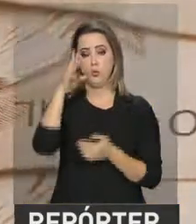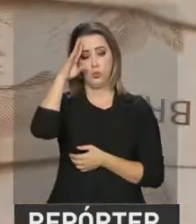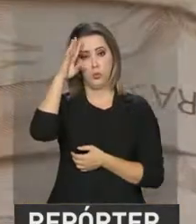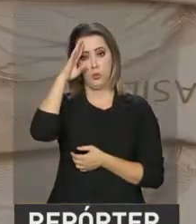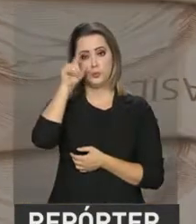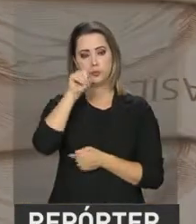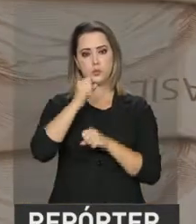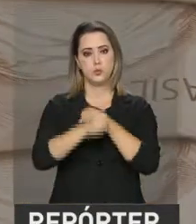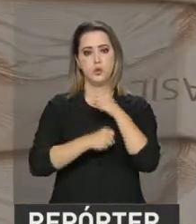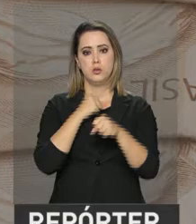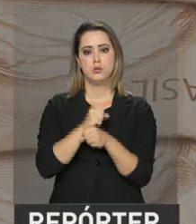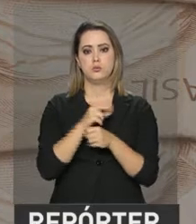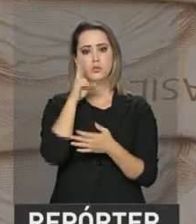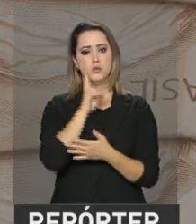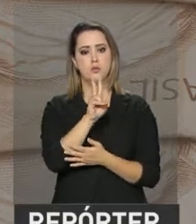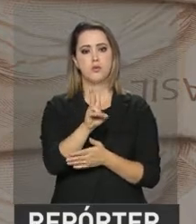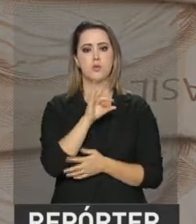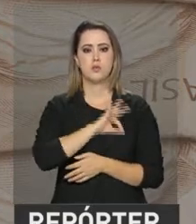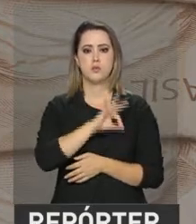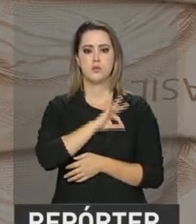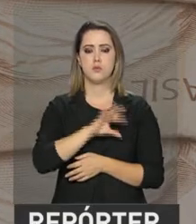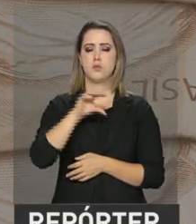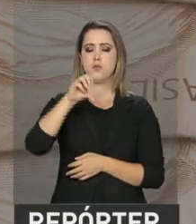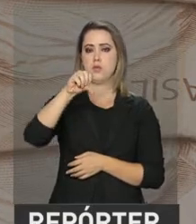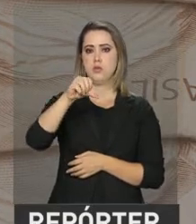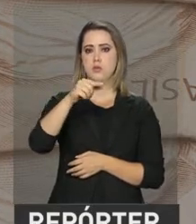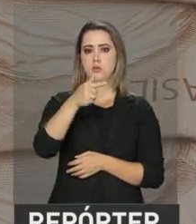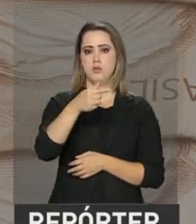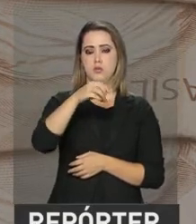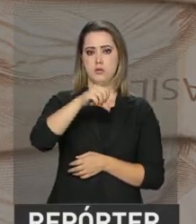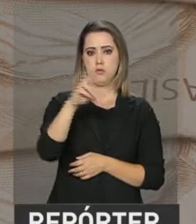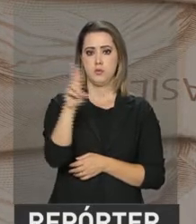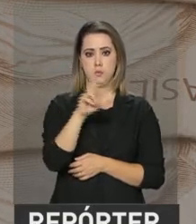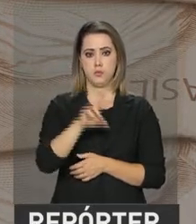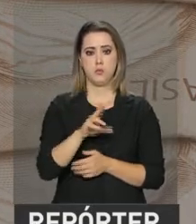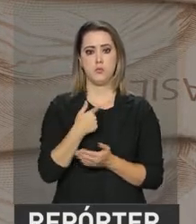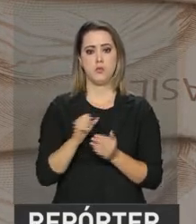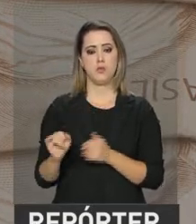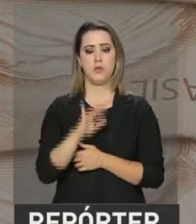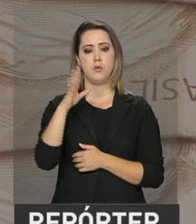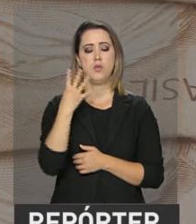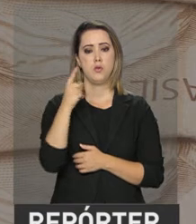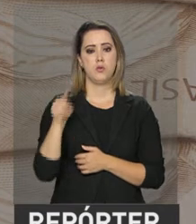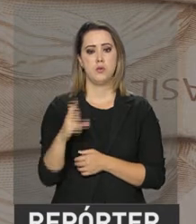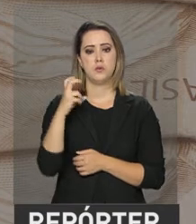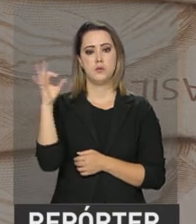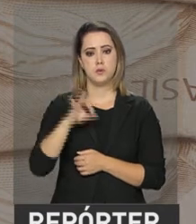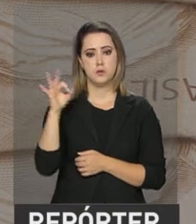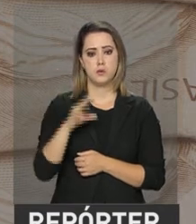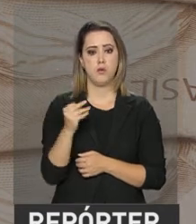o ano que vem aí ele deu a projeta um salário mínimo de novecentos e setenta e nove reais e uma inflação de 4 6 por cento